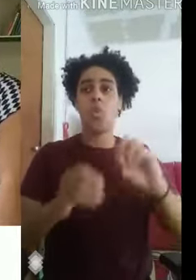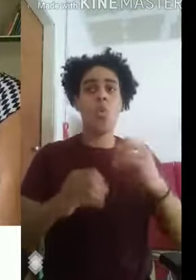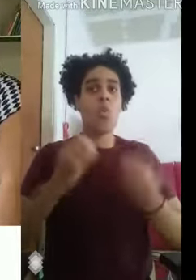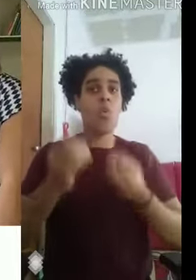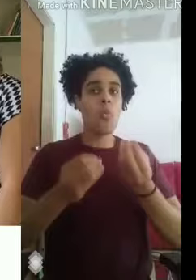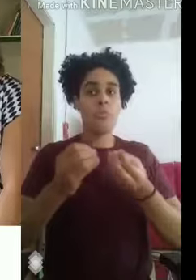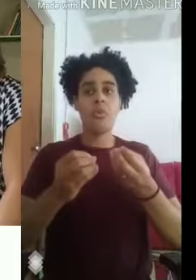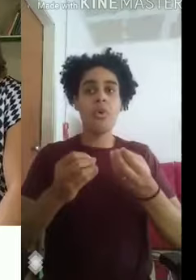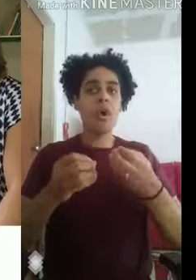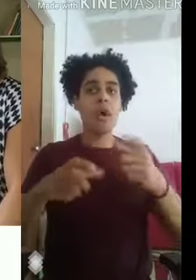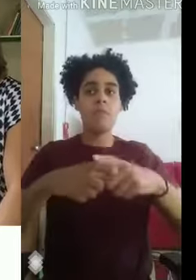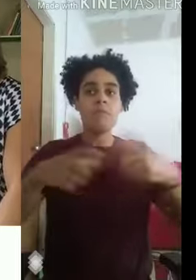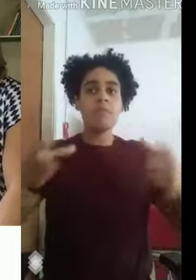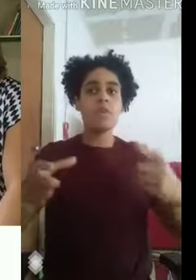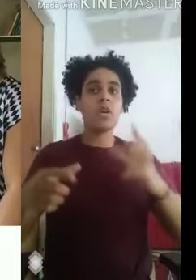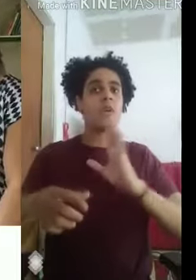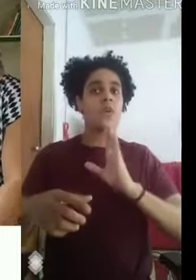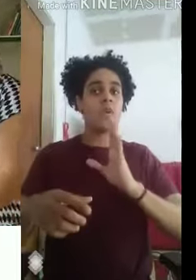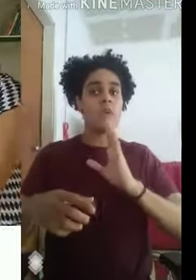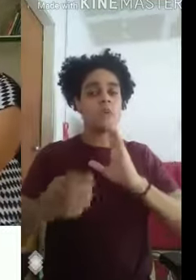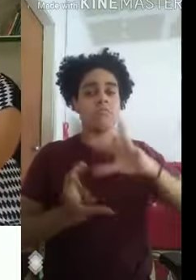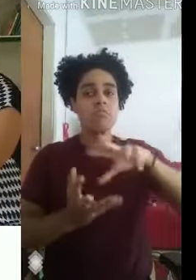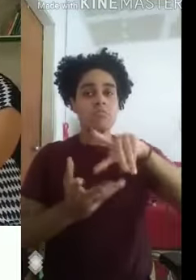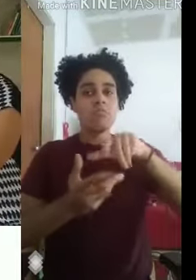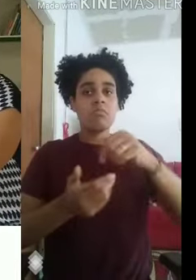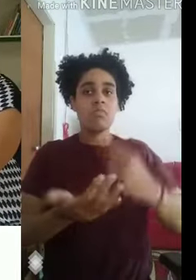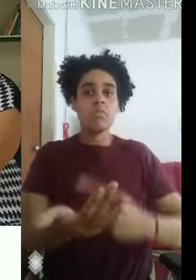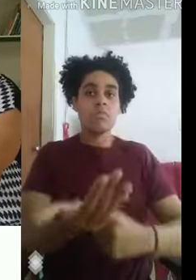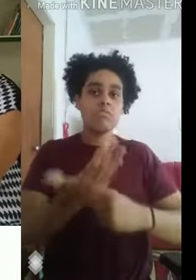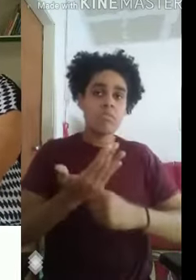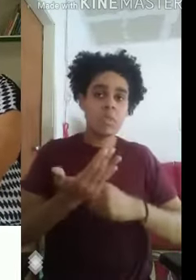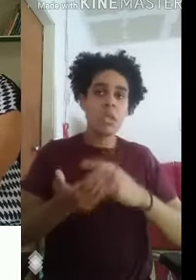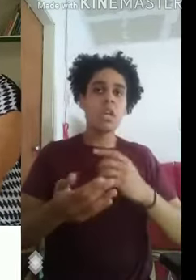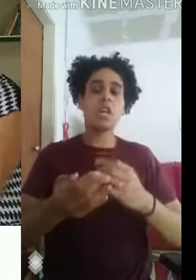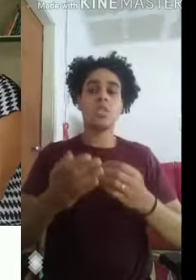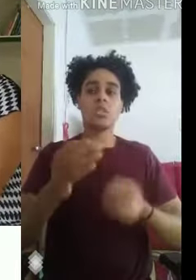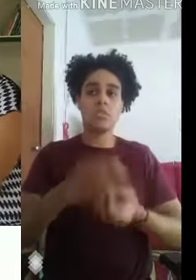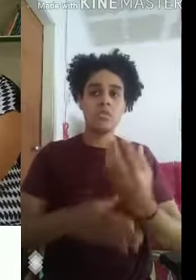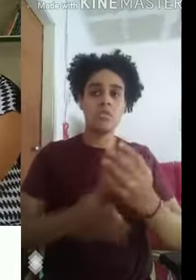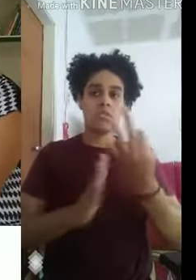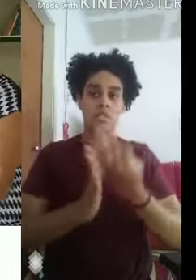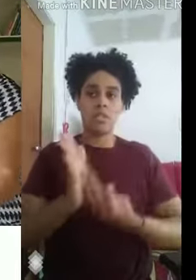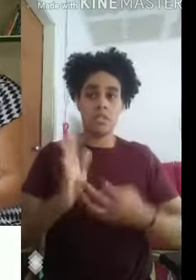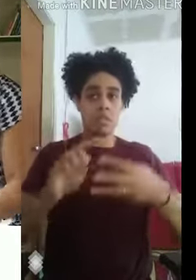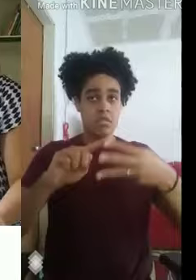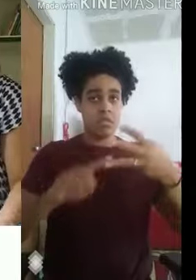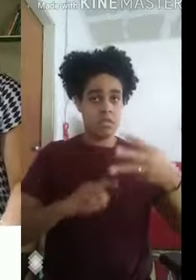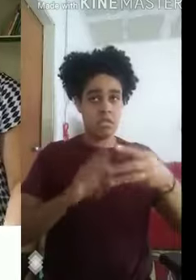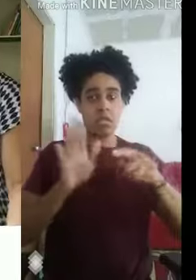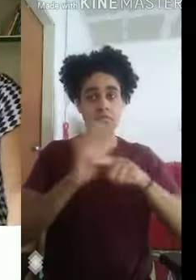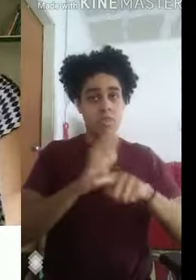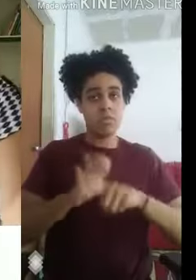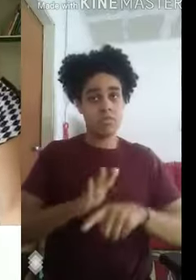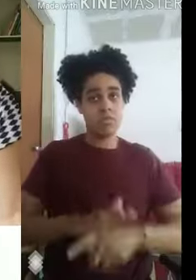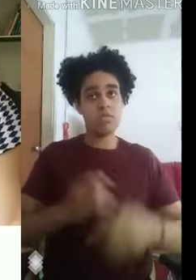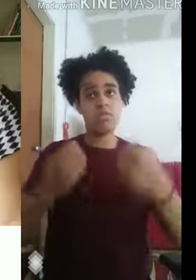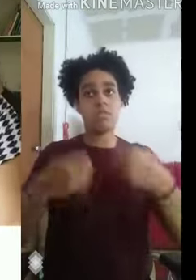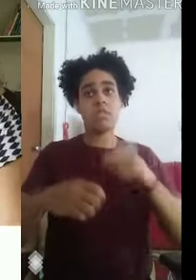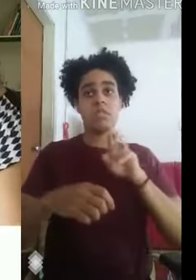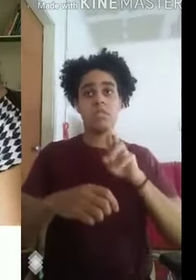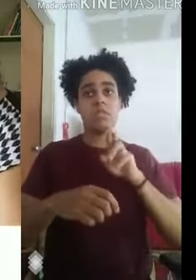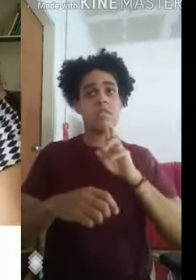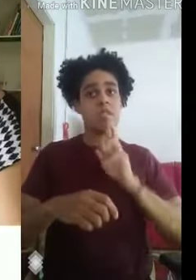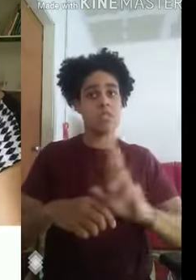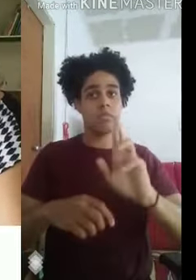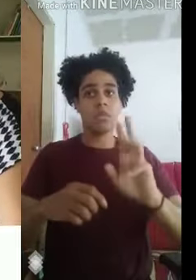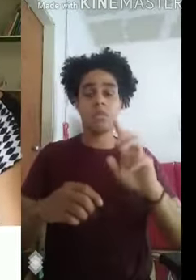de mundo que nos ajuda a produzir textos? Essas 3 perguntas precisam ser respondidas para que